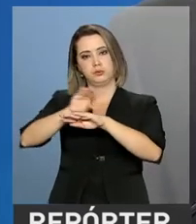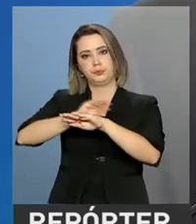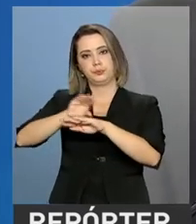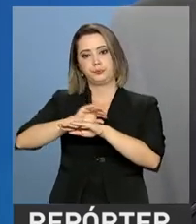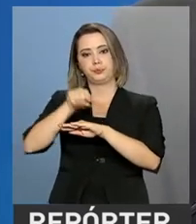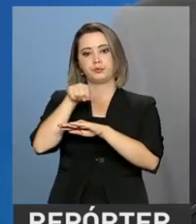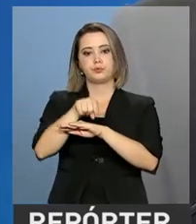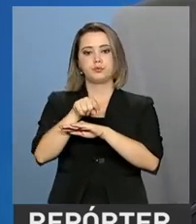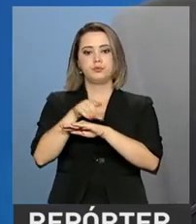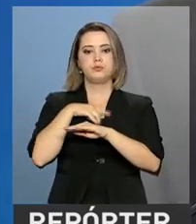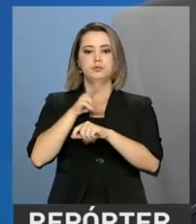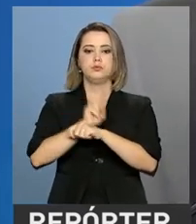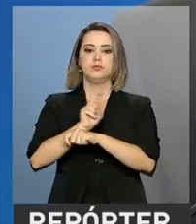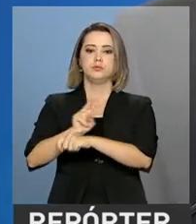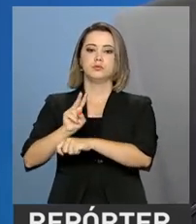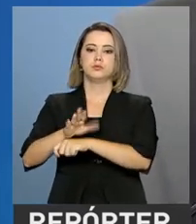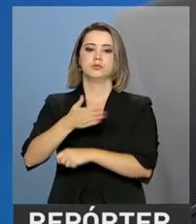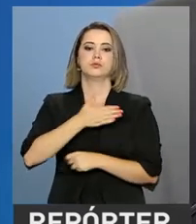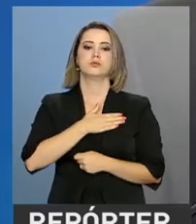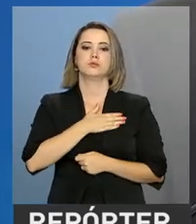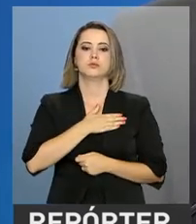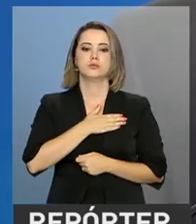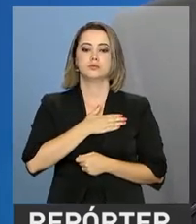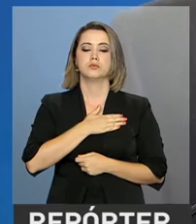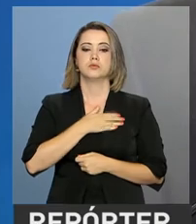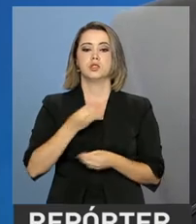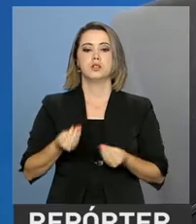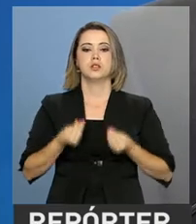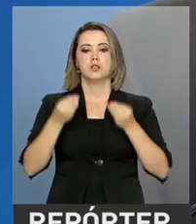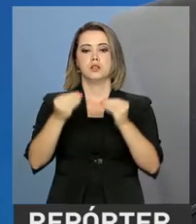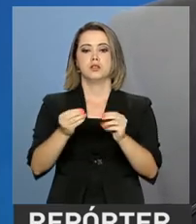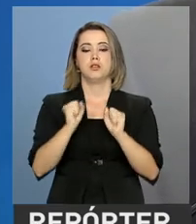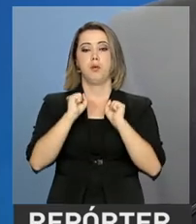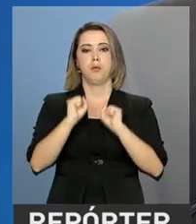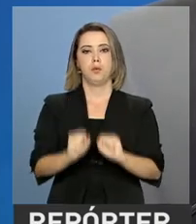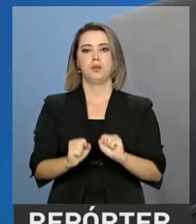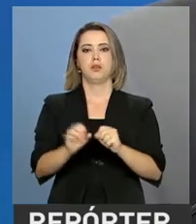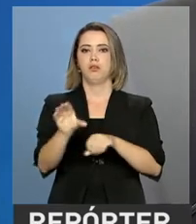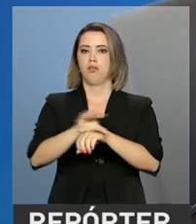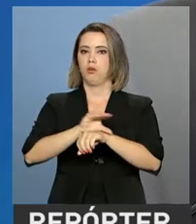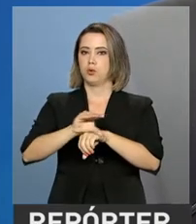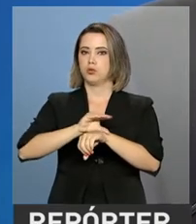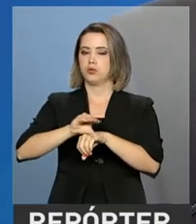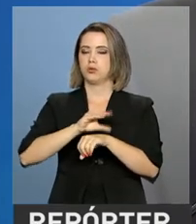a defesa da pátria e à garantia dos poderes funcionais